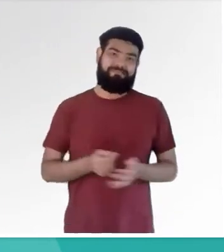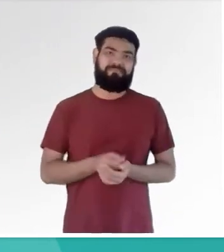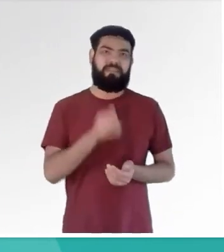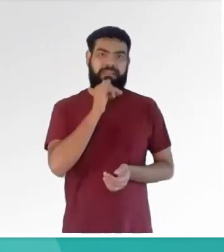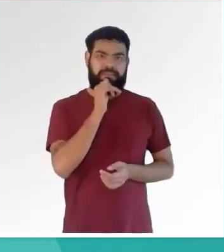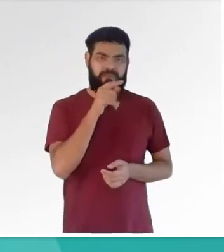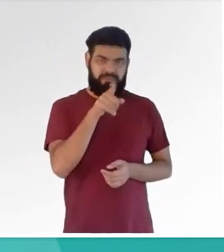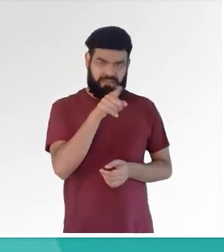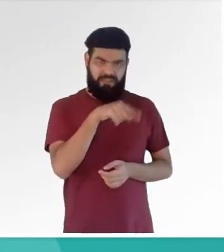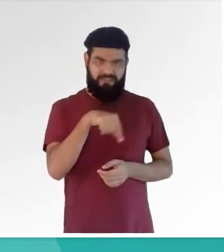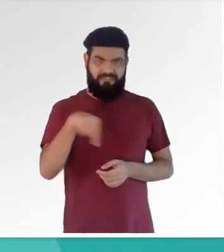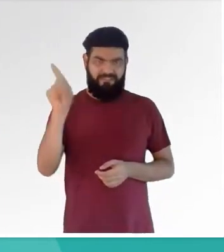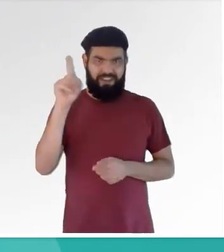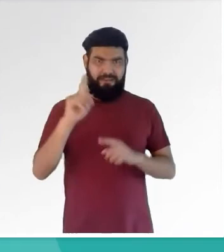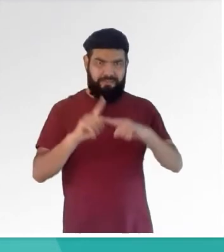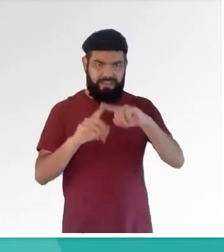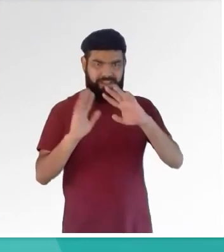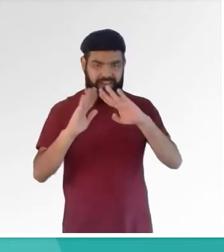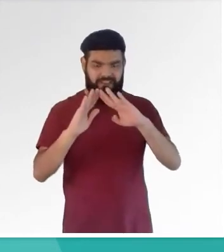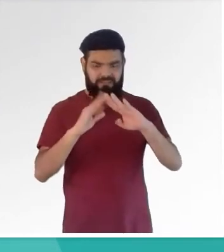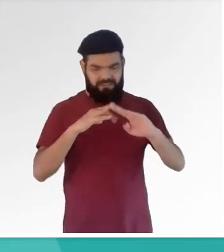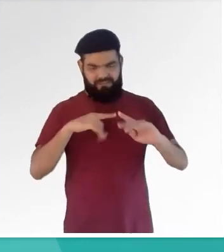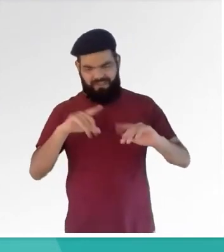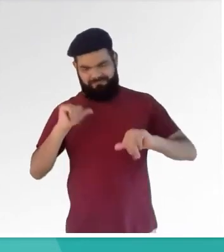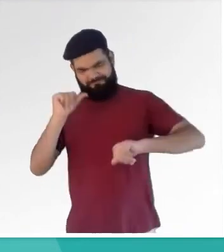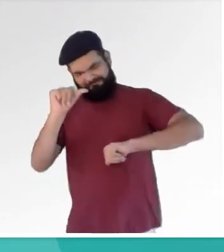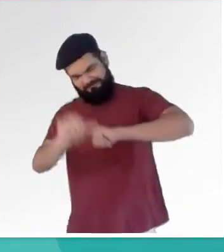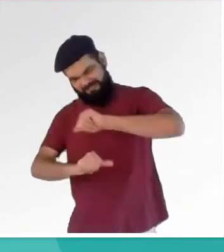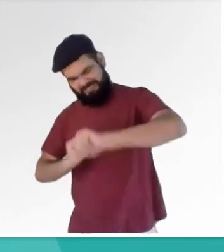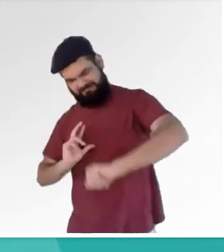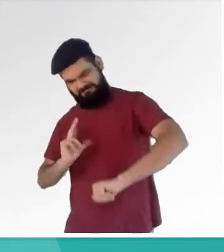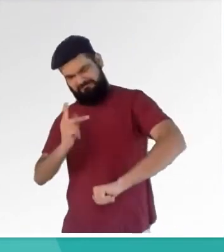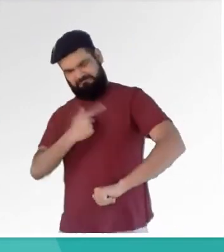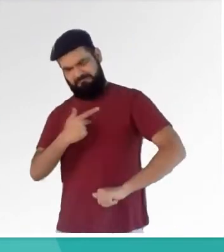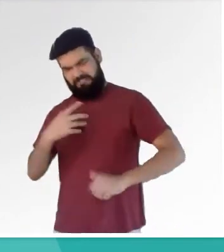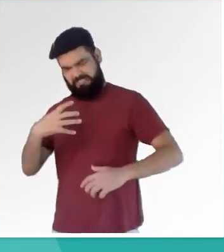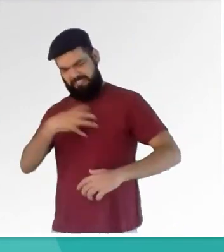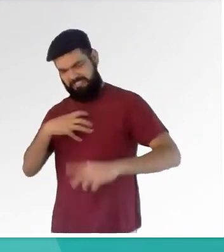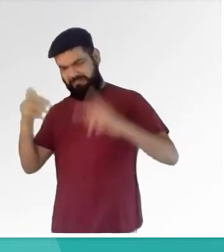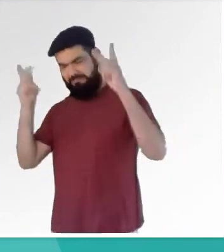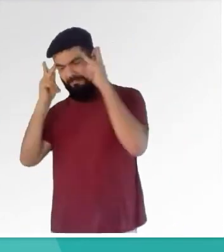você vai para você se sentir bem, né? Você buscar paz. Não é isso?